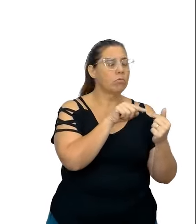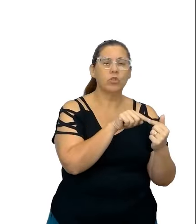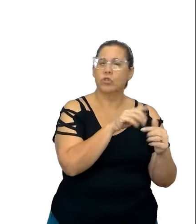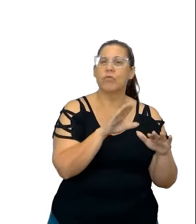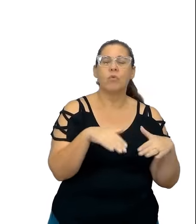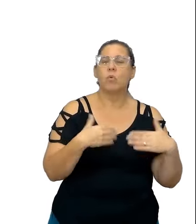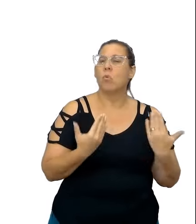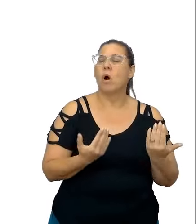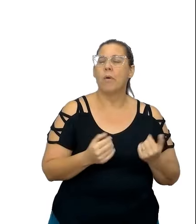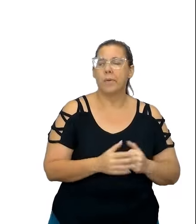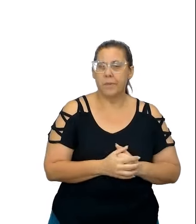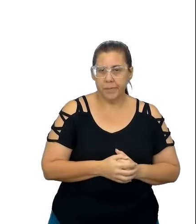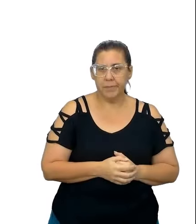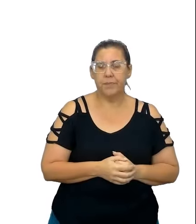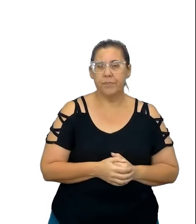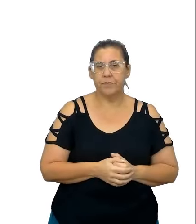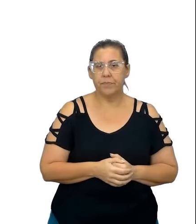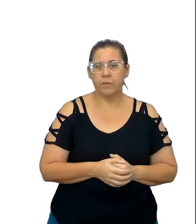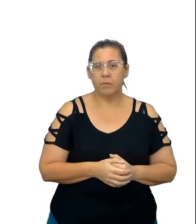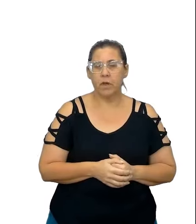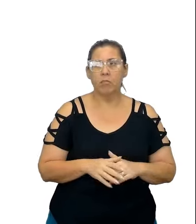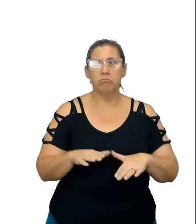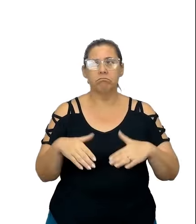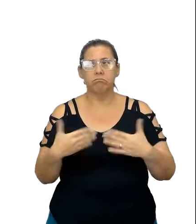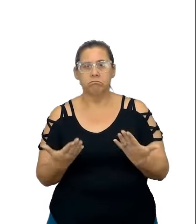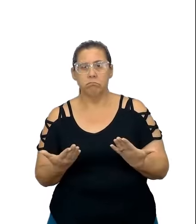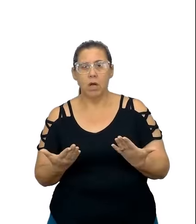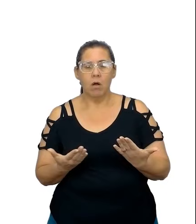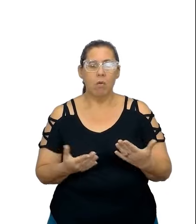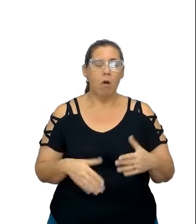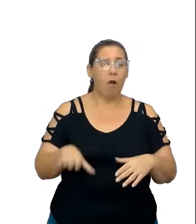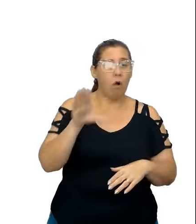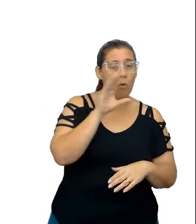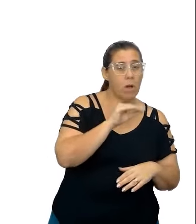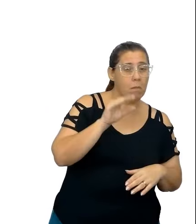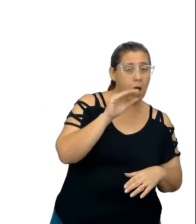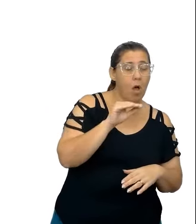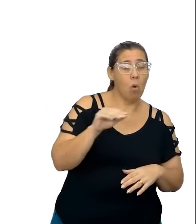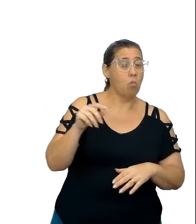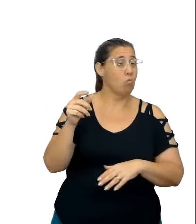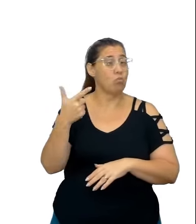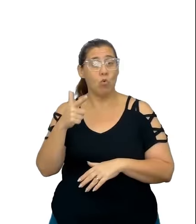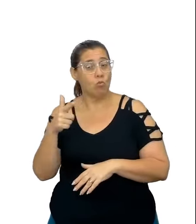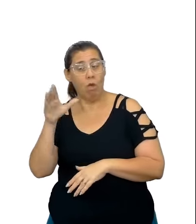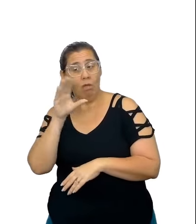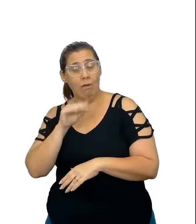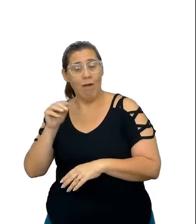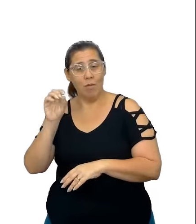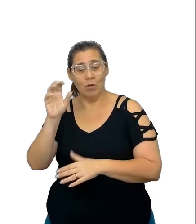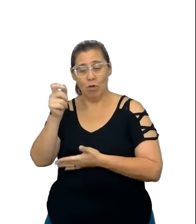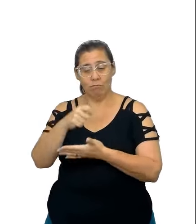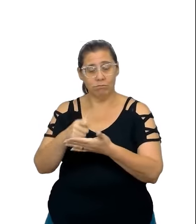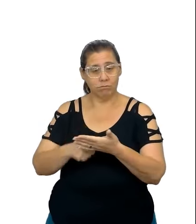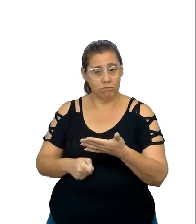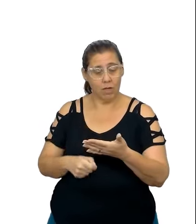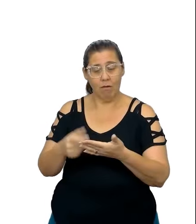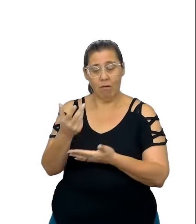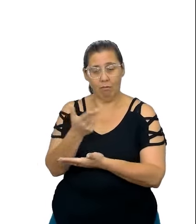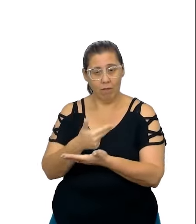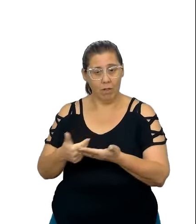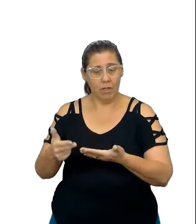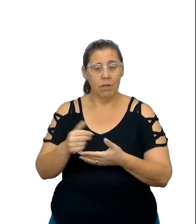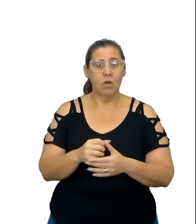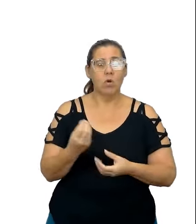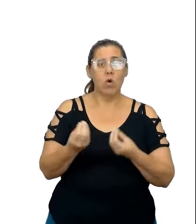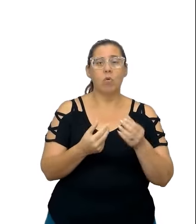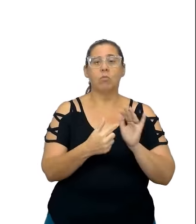meme, a questão da articulação entre a linguagem verbal e não verbal, o uso devido da